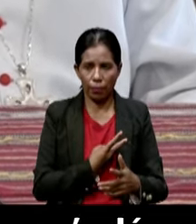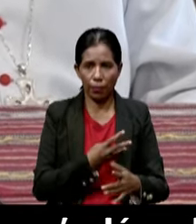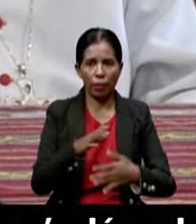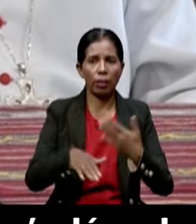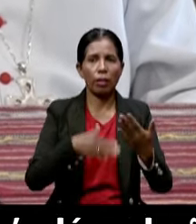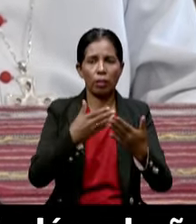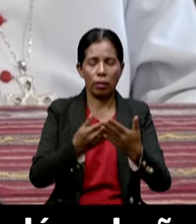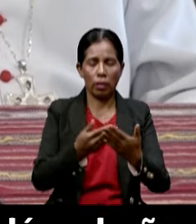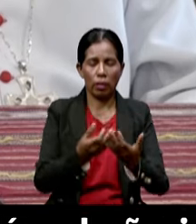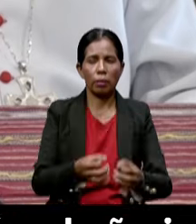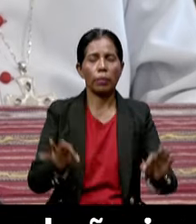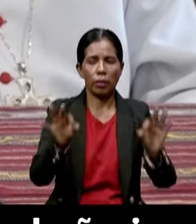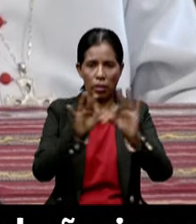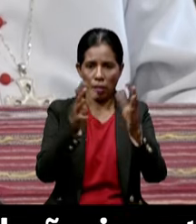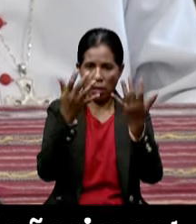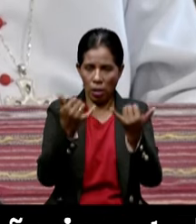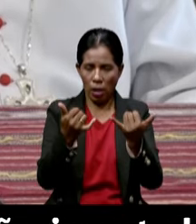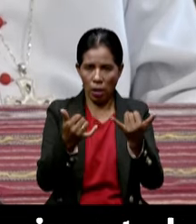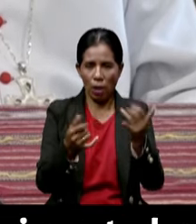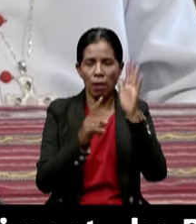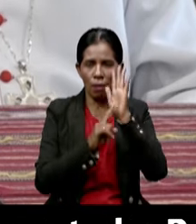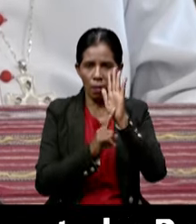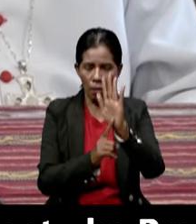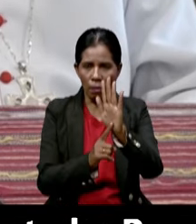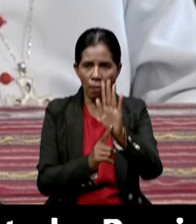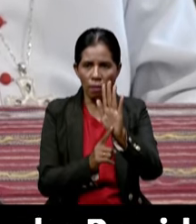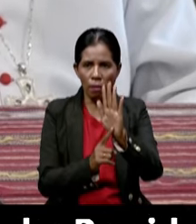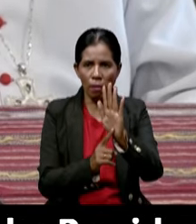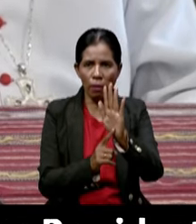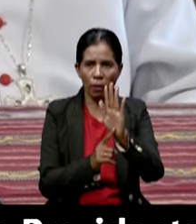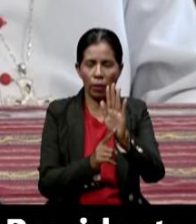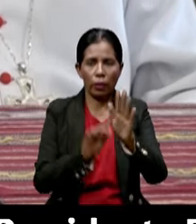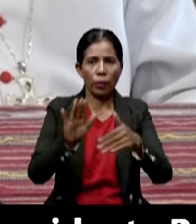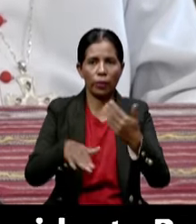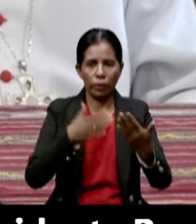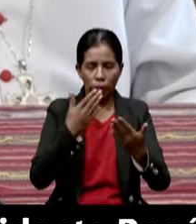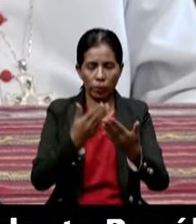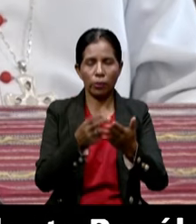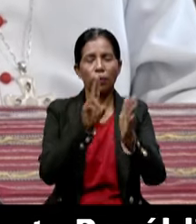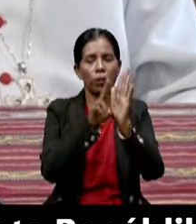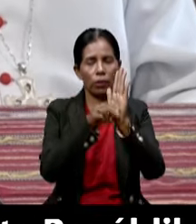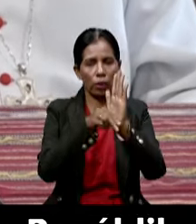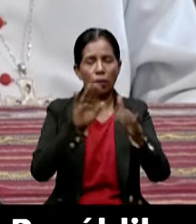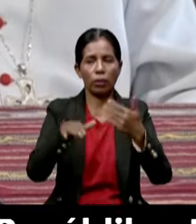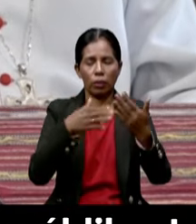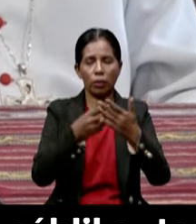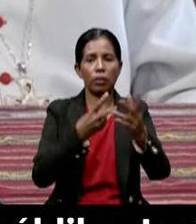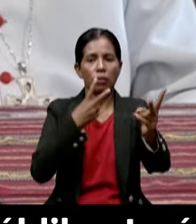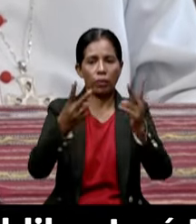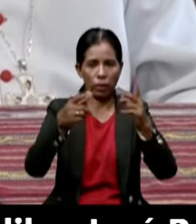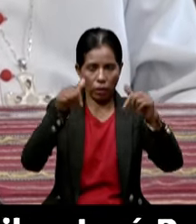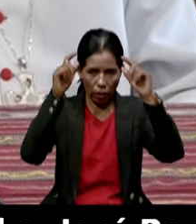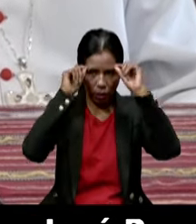coisas principais. Agora anunciamos todos os horários da visita em